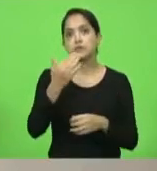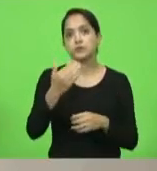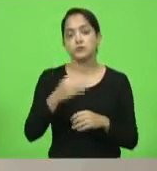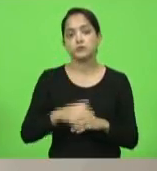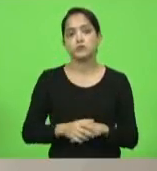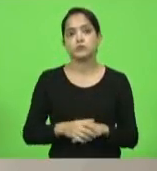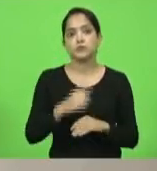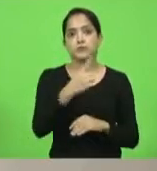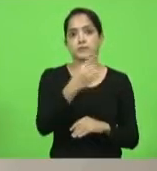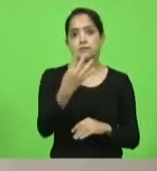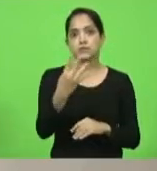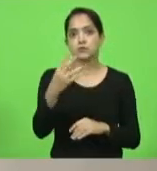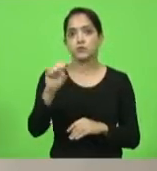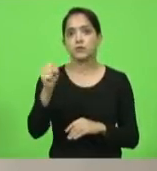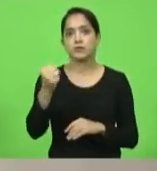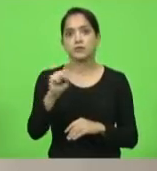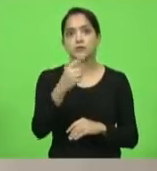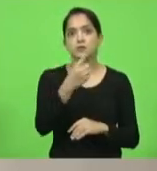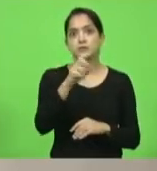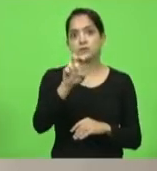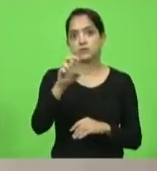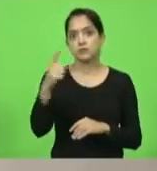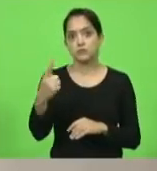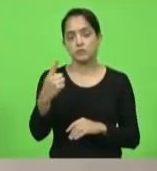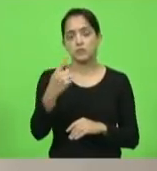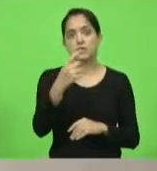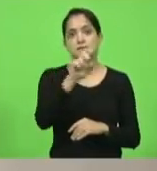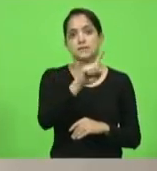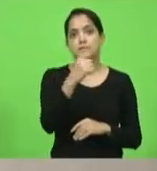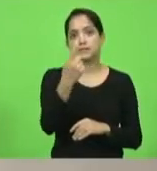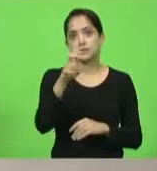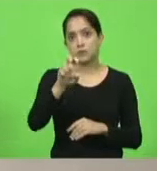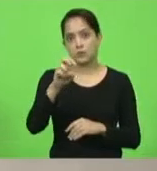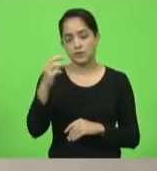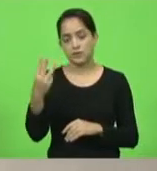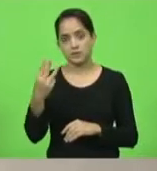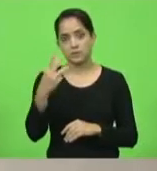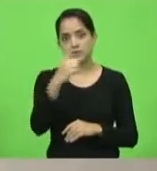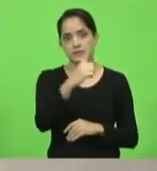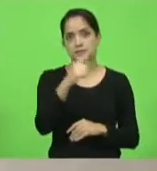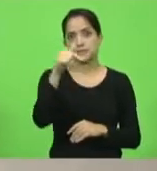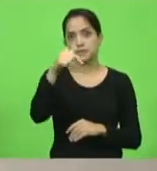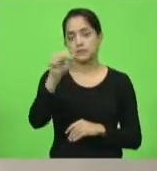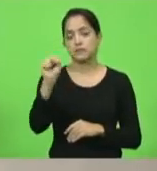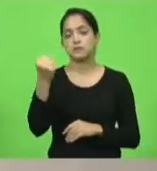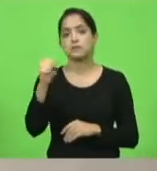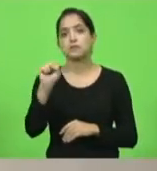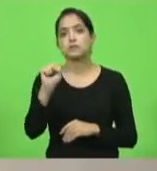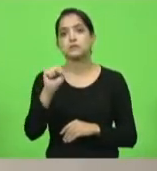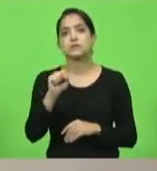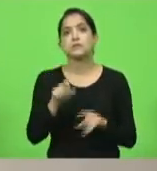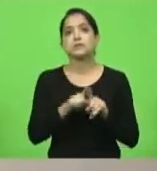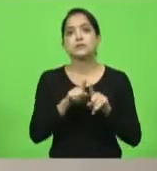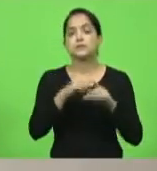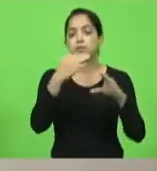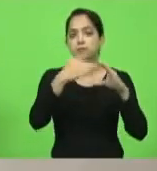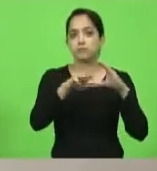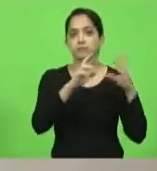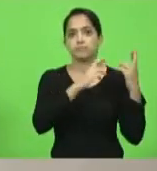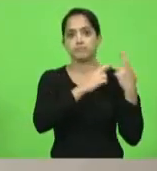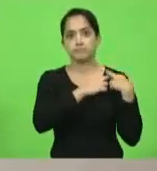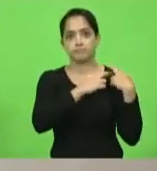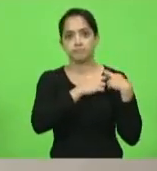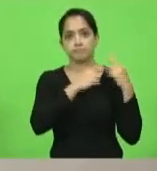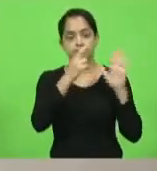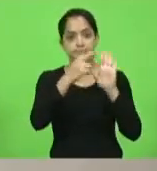Requerimento 148 a 151, 153 a 171 e 178. Esta presidência comunica que caminhará aos destinatários, conforme determina o